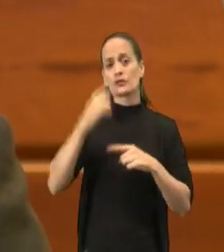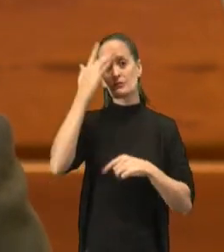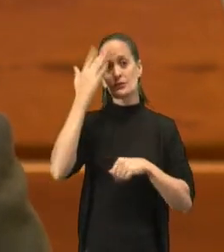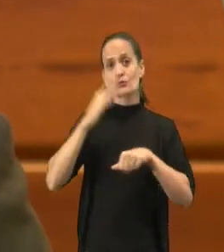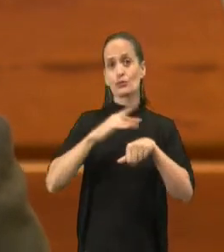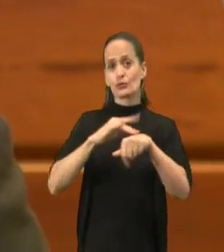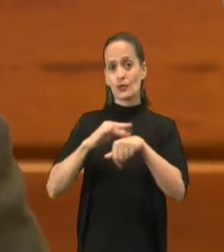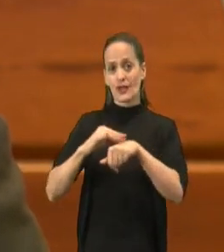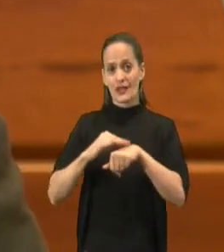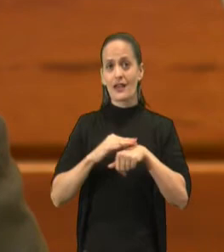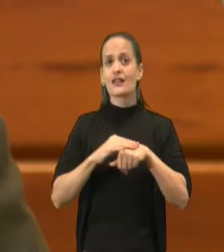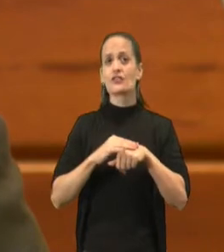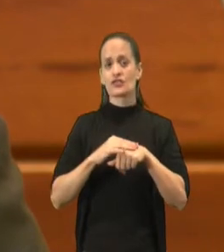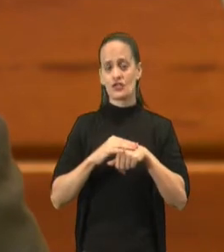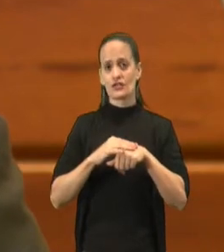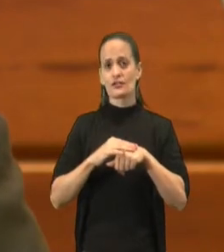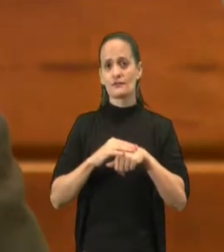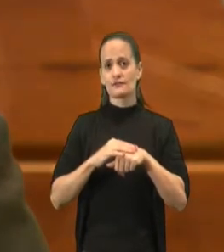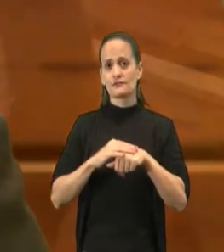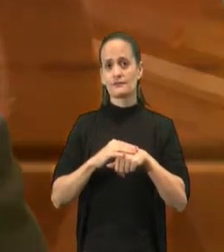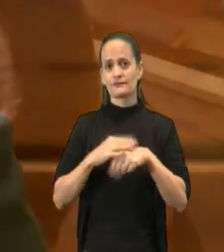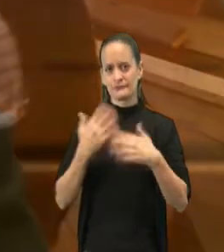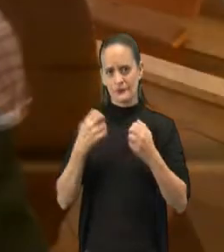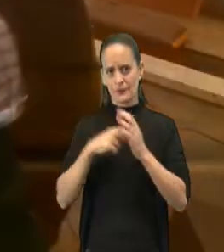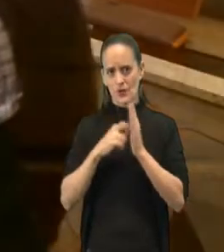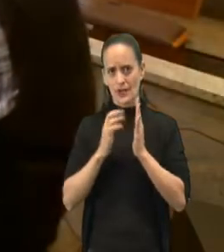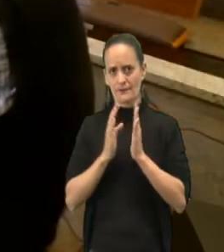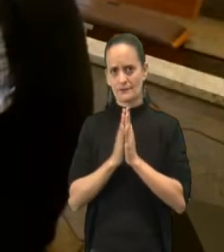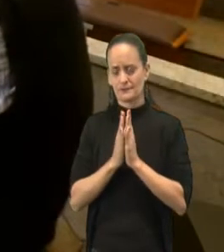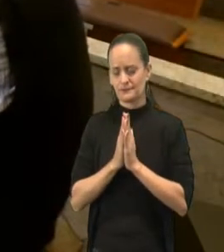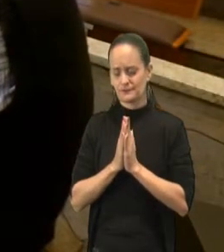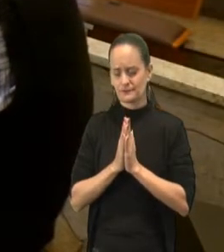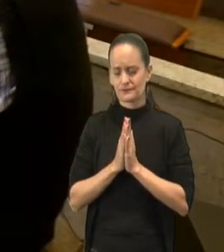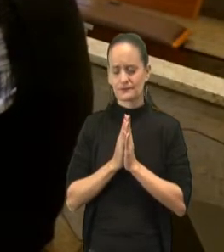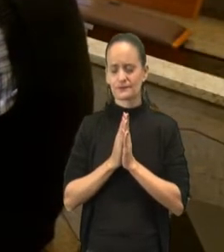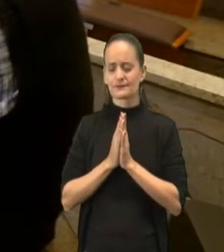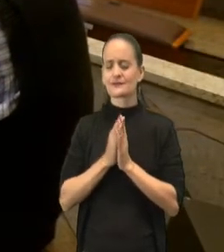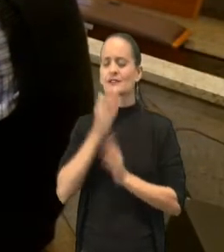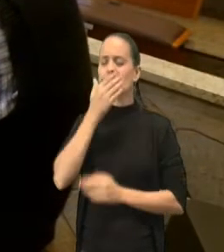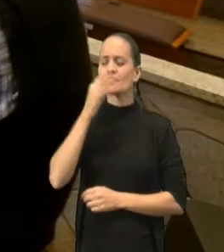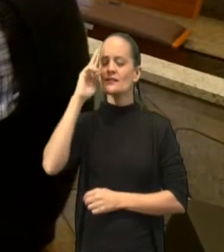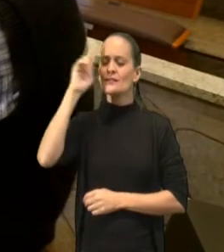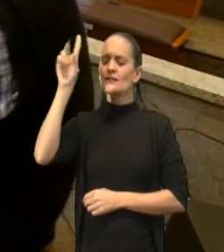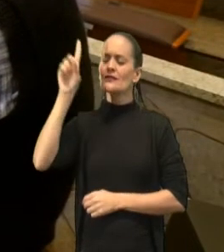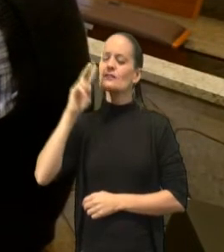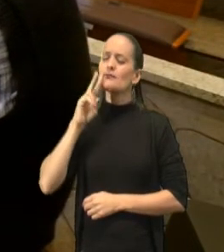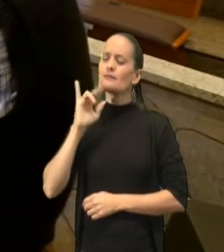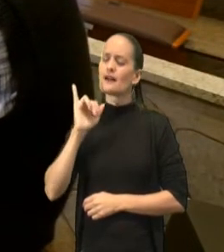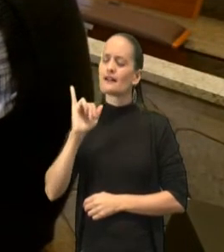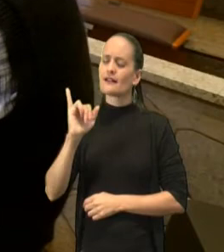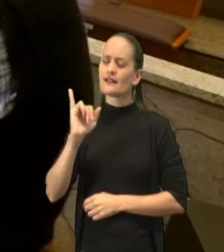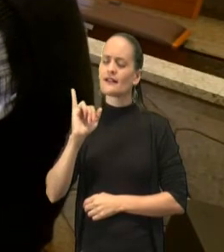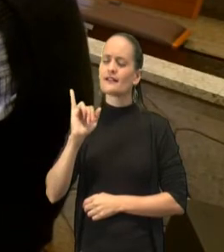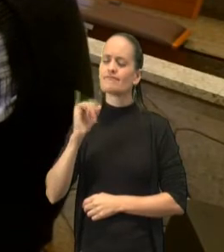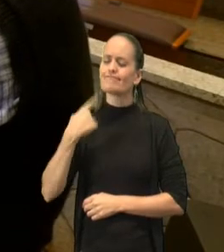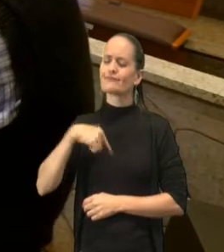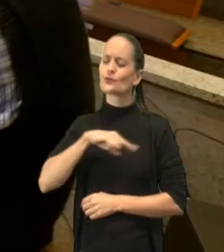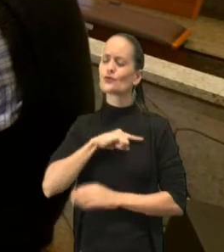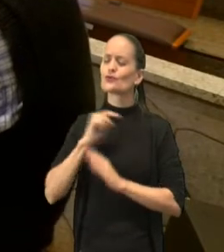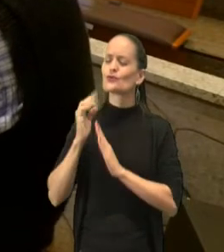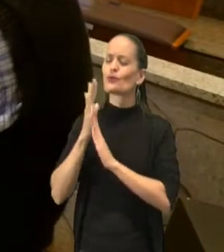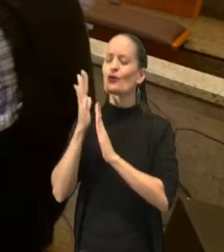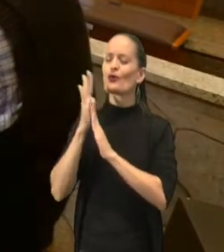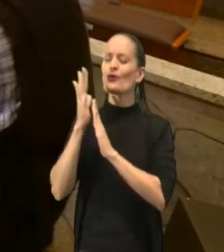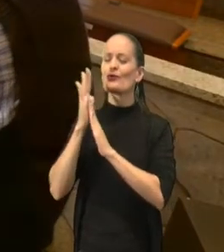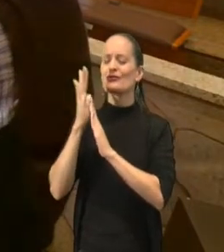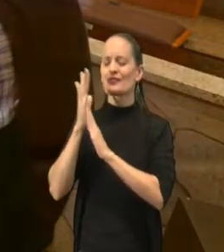enfrentando uma dura enfermidade. Vamos orar ao Senhor. Senhor Deus e Pai, nós te louvamos, Senhor Deus,